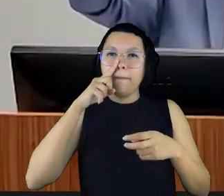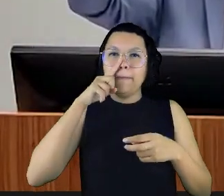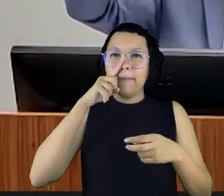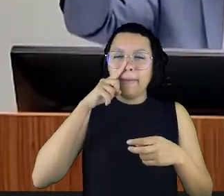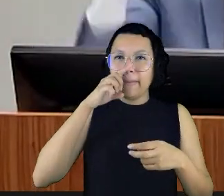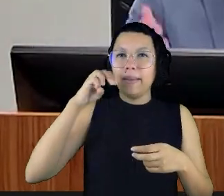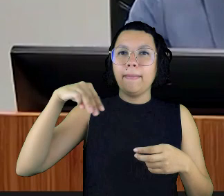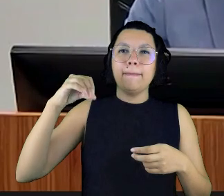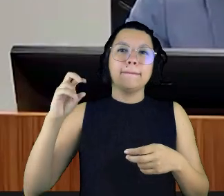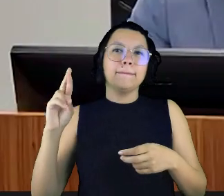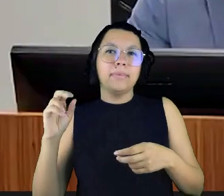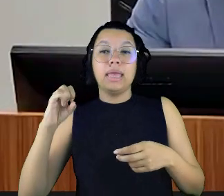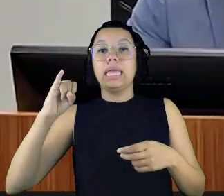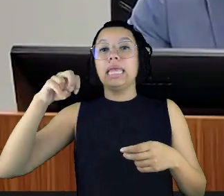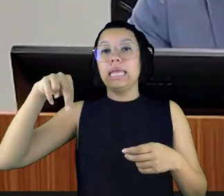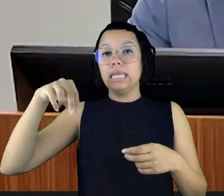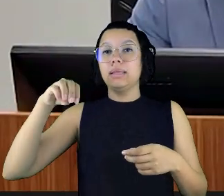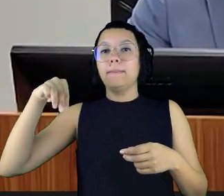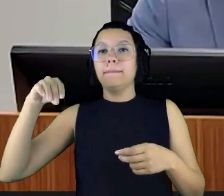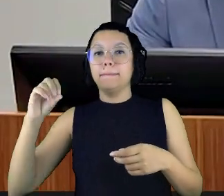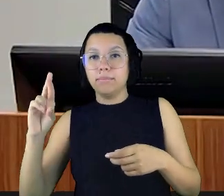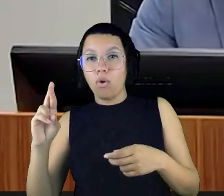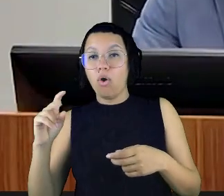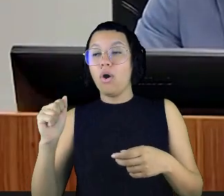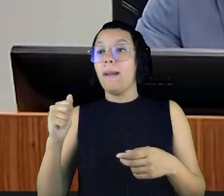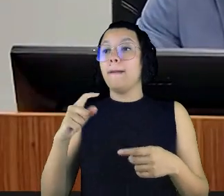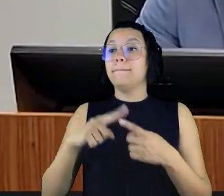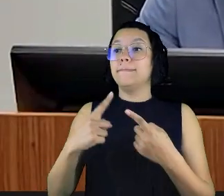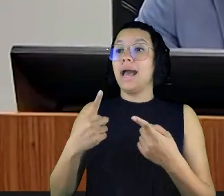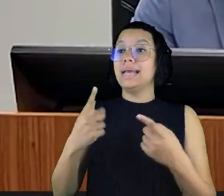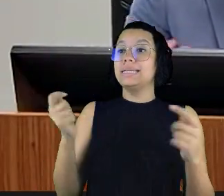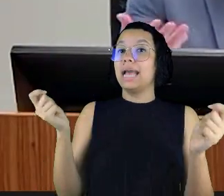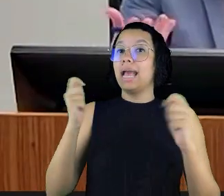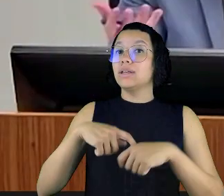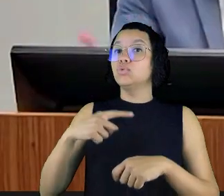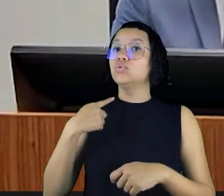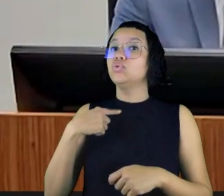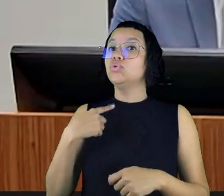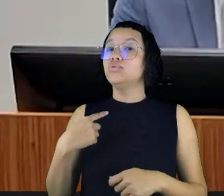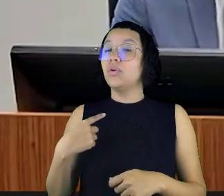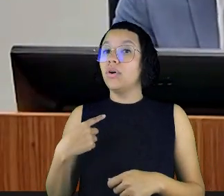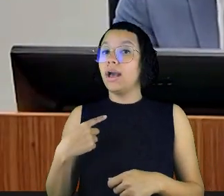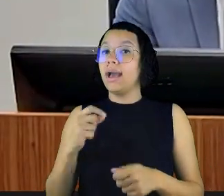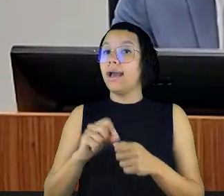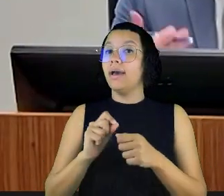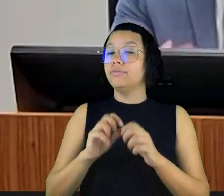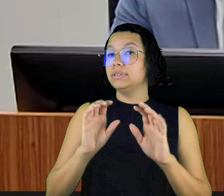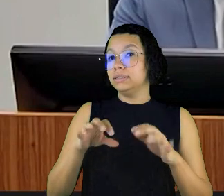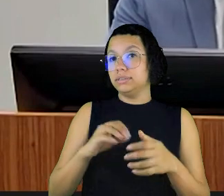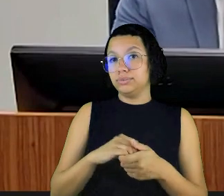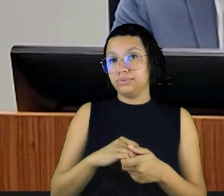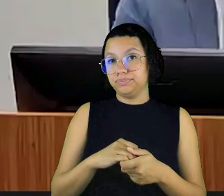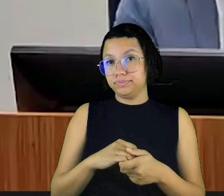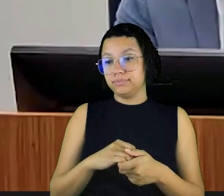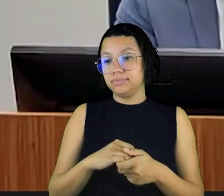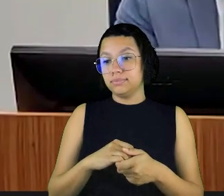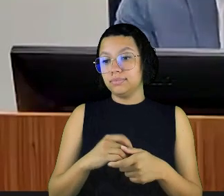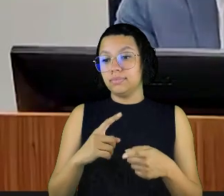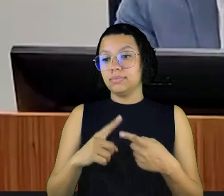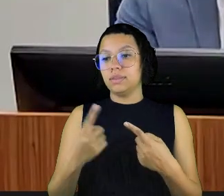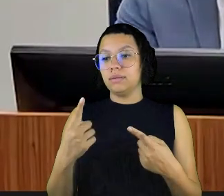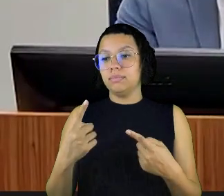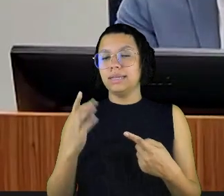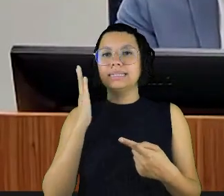apelação isso. E alguém está sabendo fazer isso? Não, Não. eu falo que não. Não está sabendo, a gente fala essas